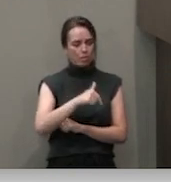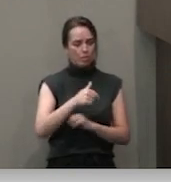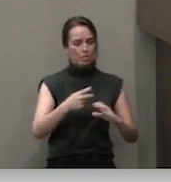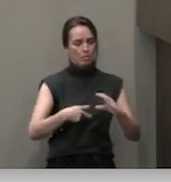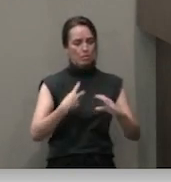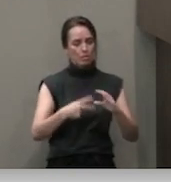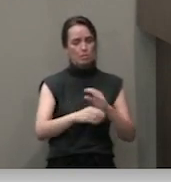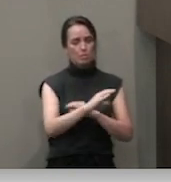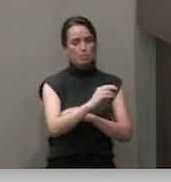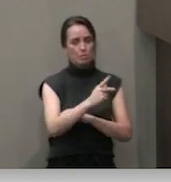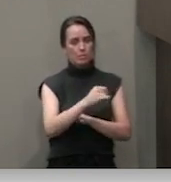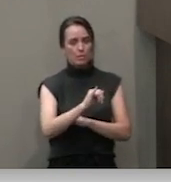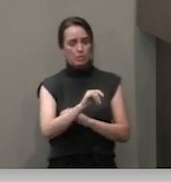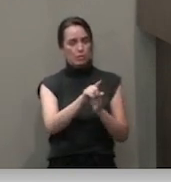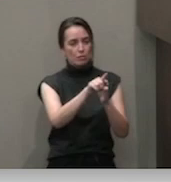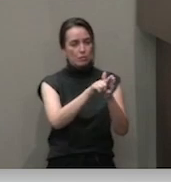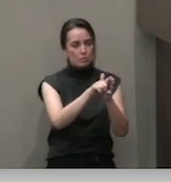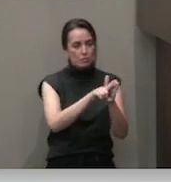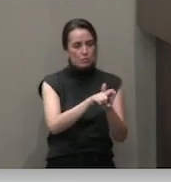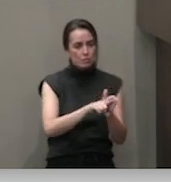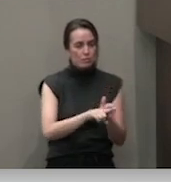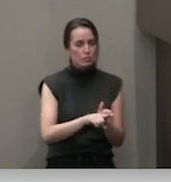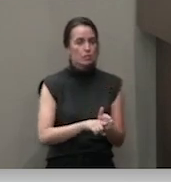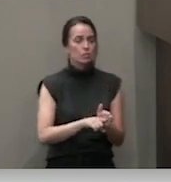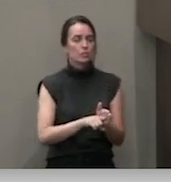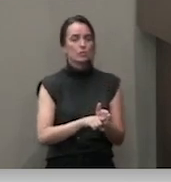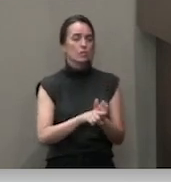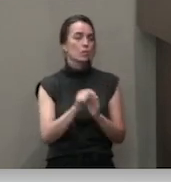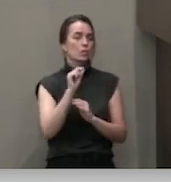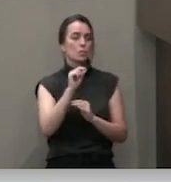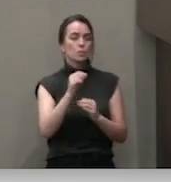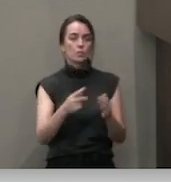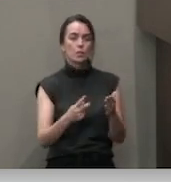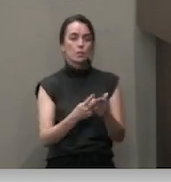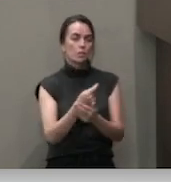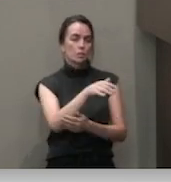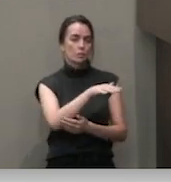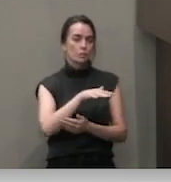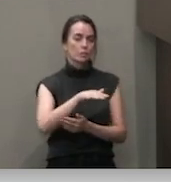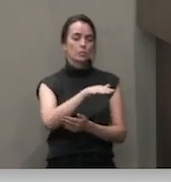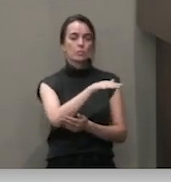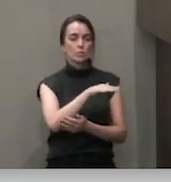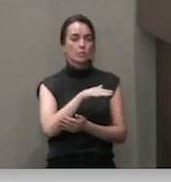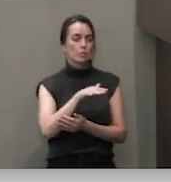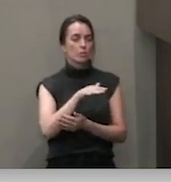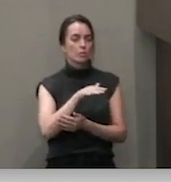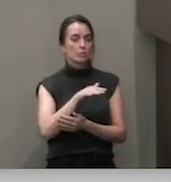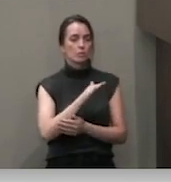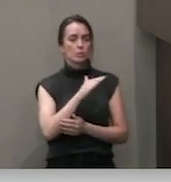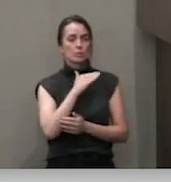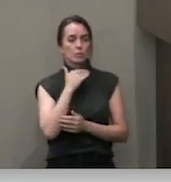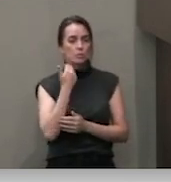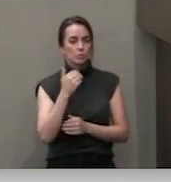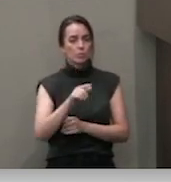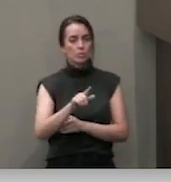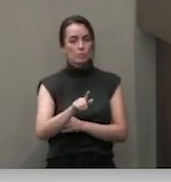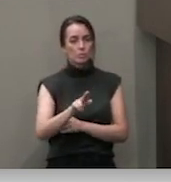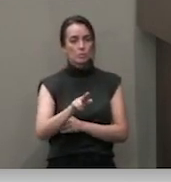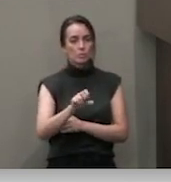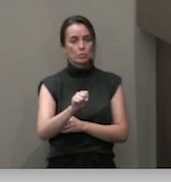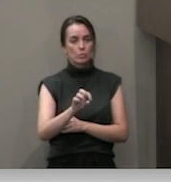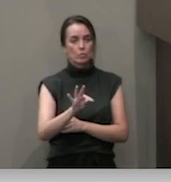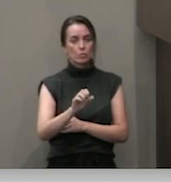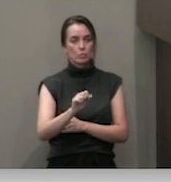casa investigando as causas e as circunstâncias do falecimento dele em atendimento no hospital dia da criança